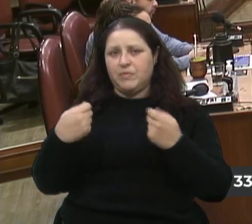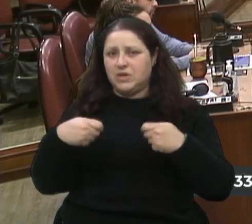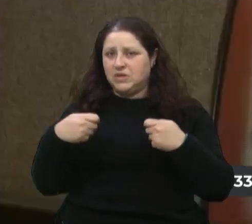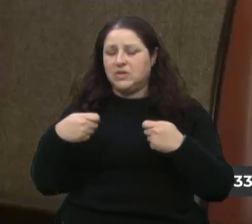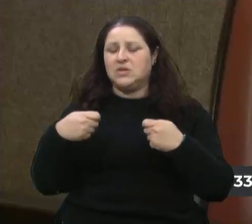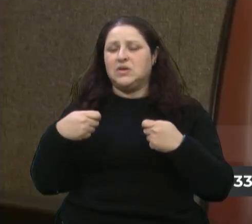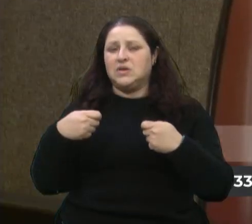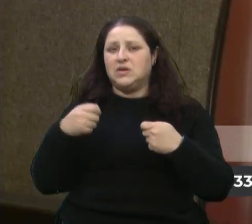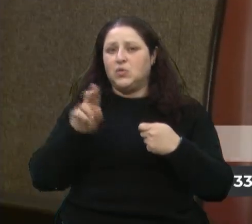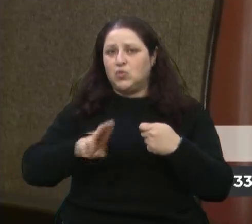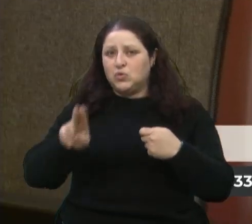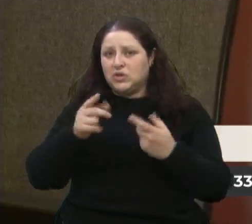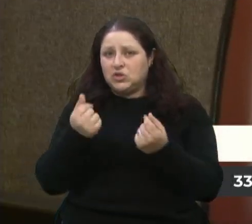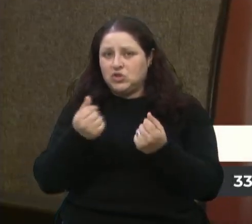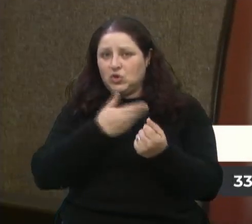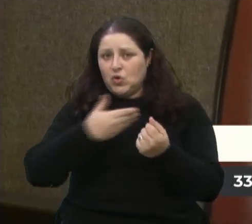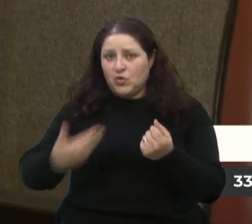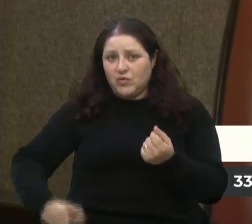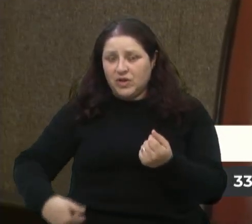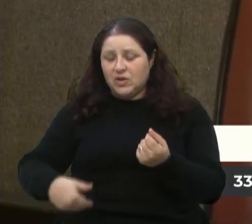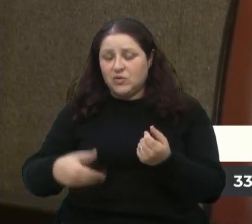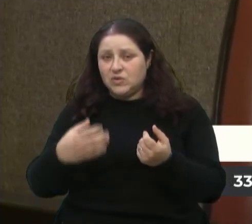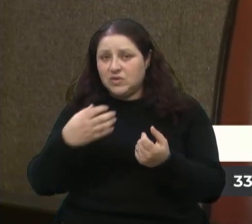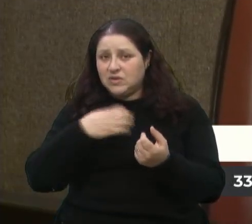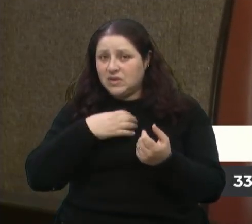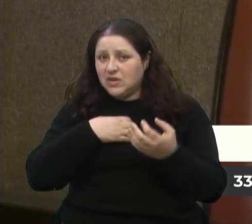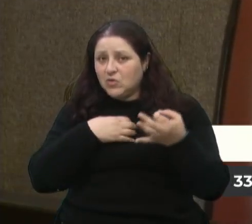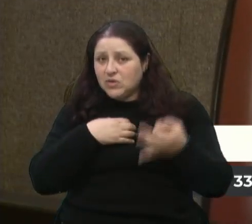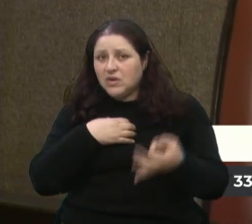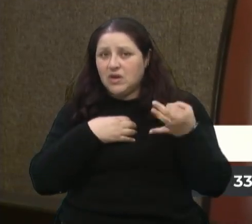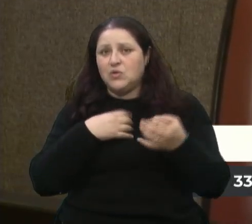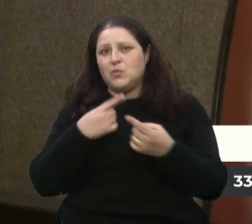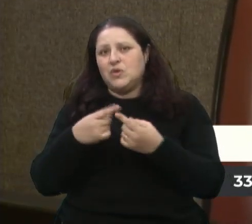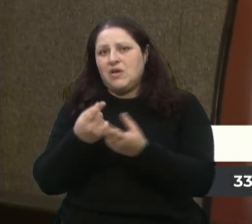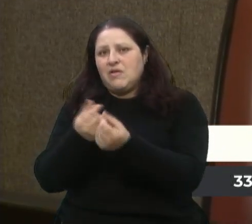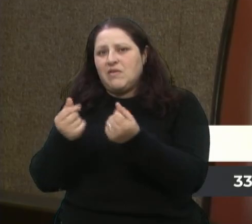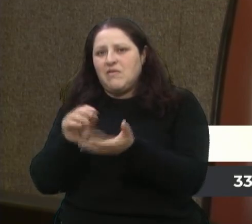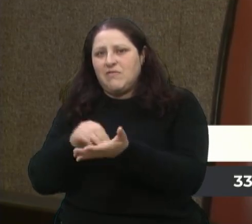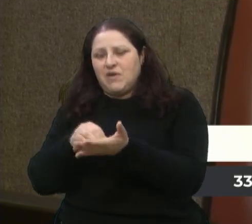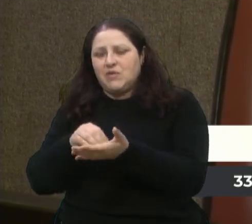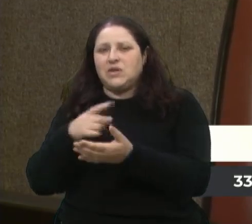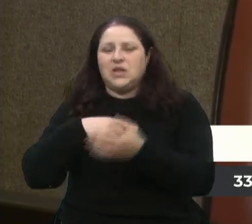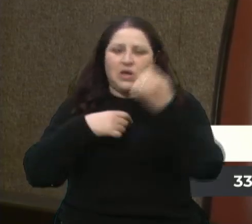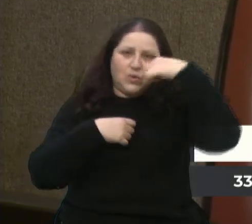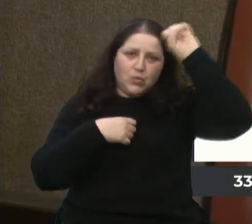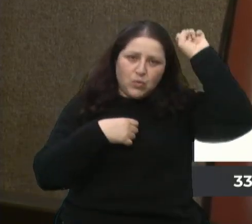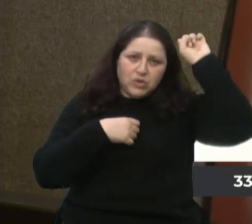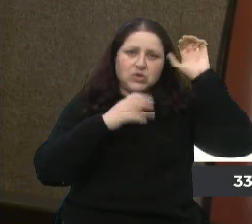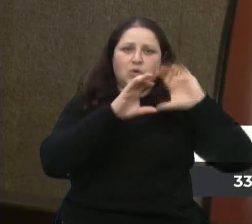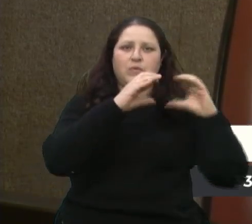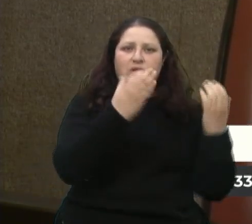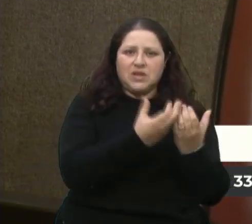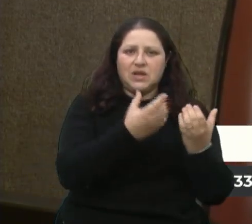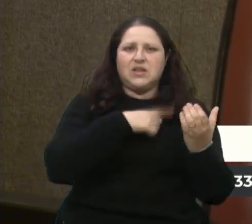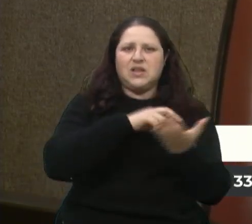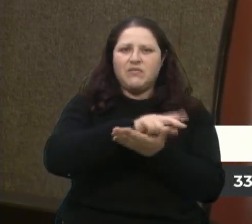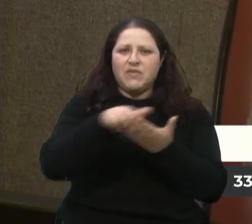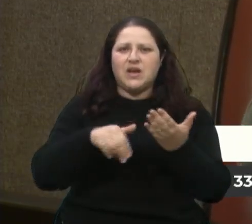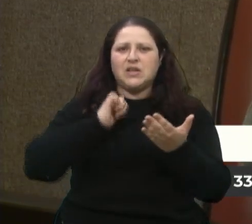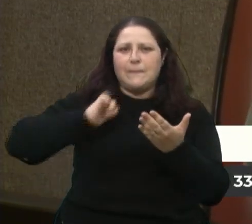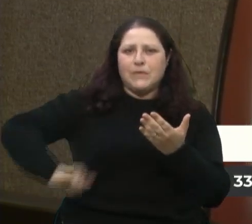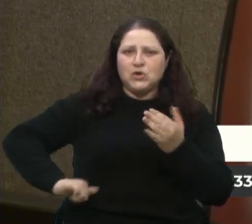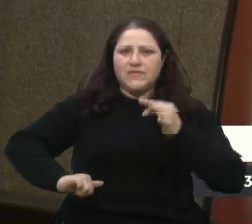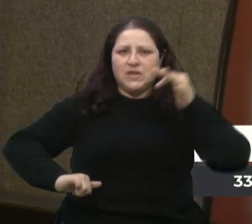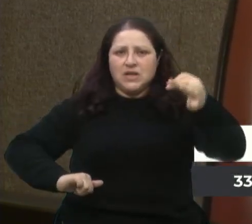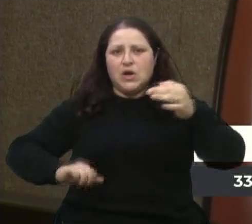uso do dinheiro público, que está escasso no Brasil, né? E a gente tem a UX, que é comunitária, que tem muitas bolsas federais, e a gente poderia